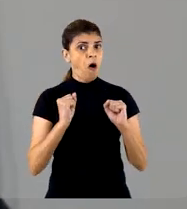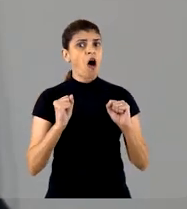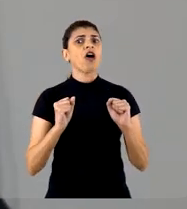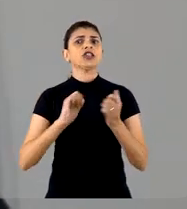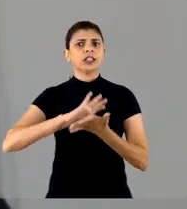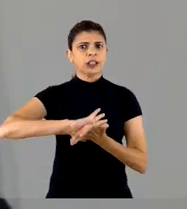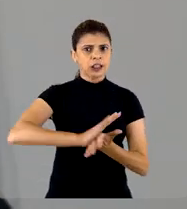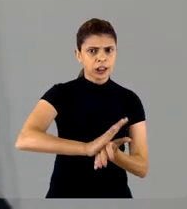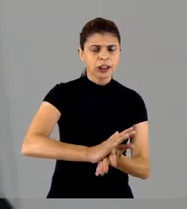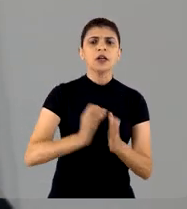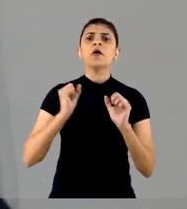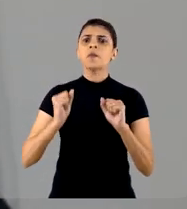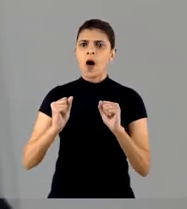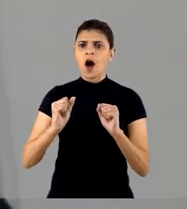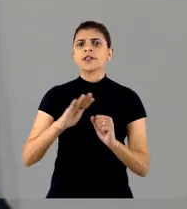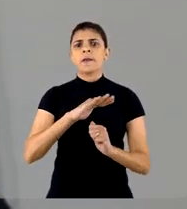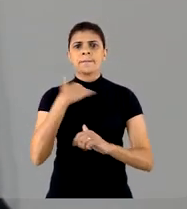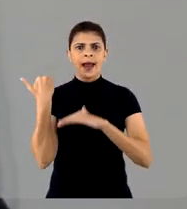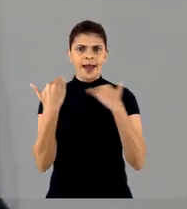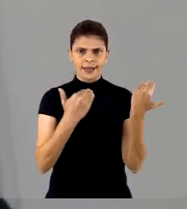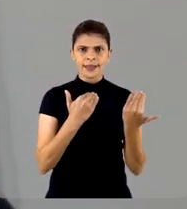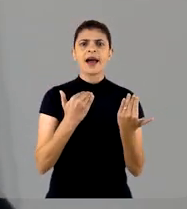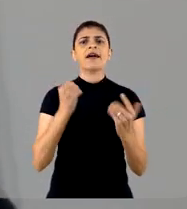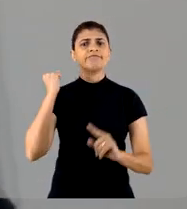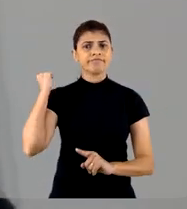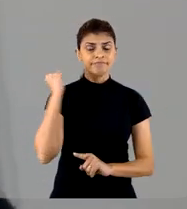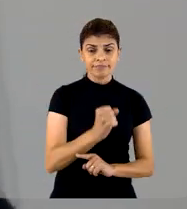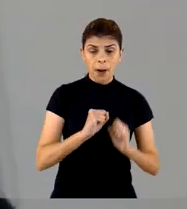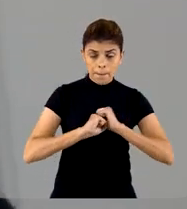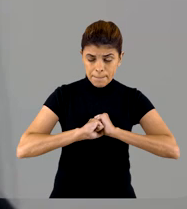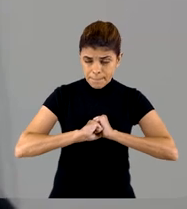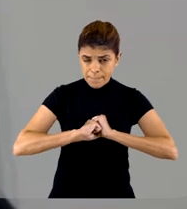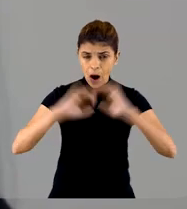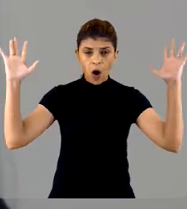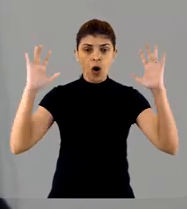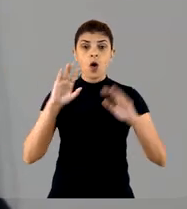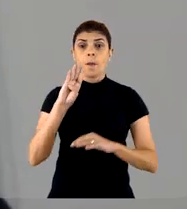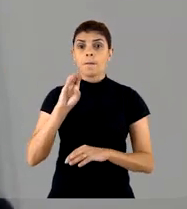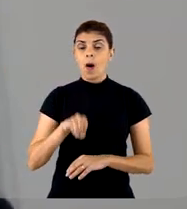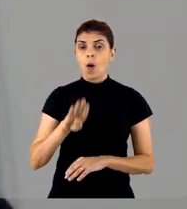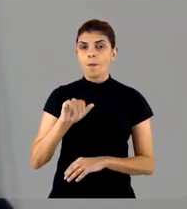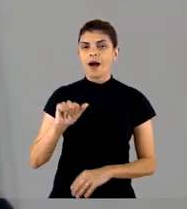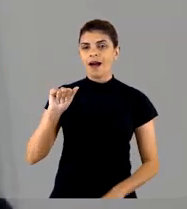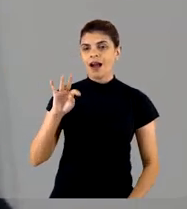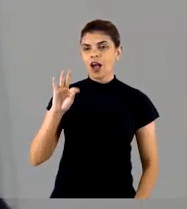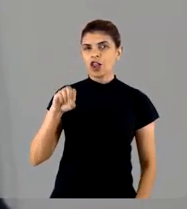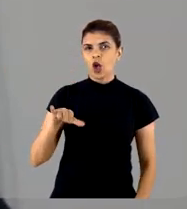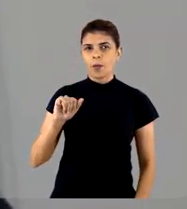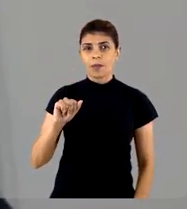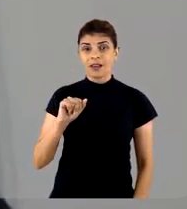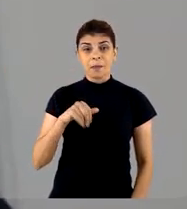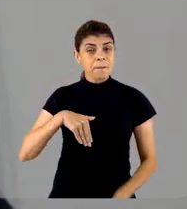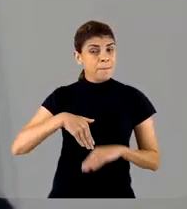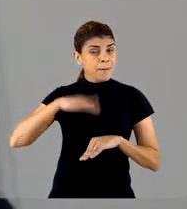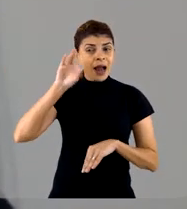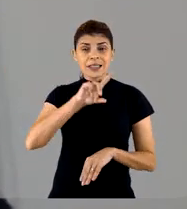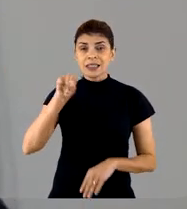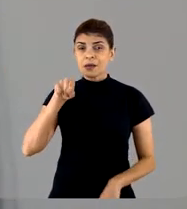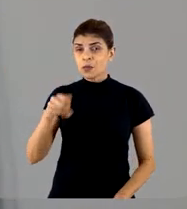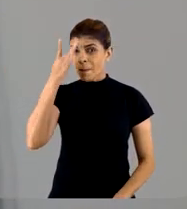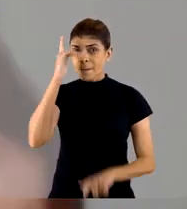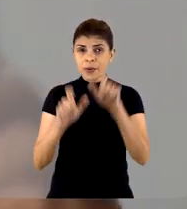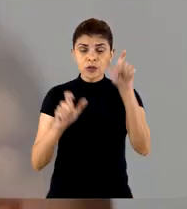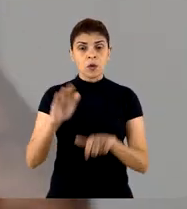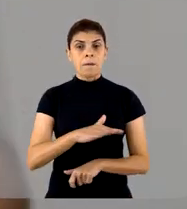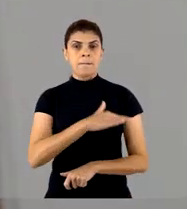ela pode matar, em especial pelo uso das bombas atômicas, né? Mais de 100 mil pessoas mortas, civis. Né? Ou